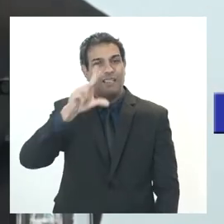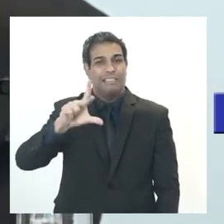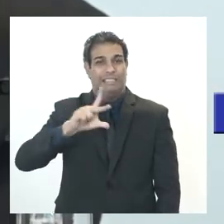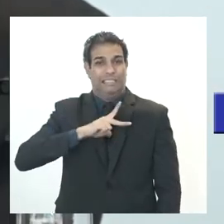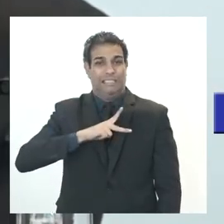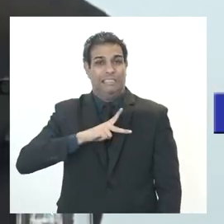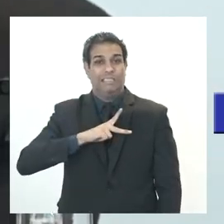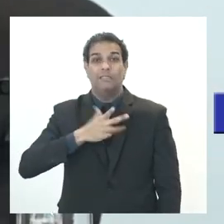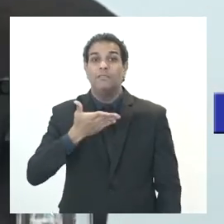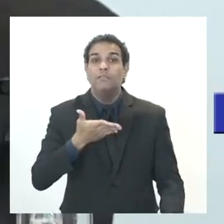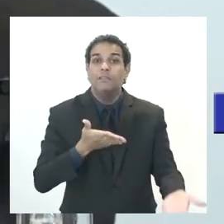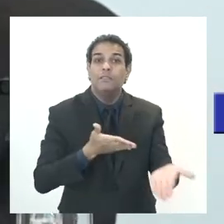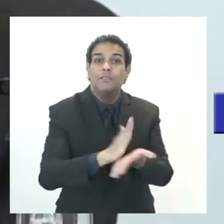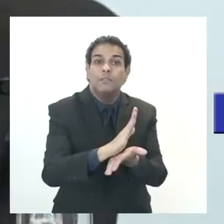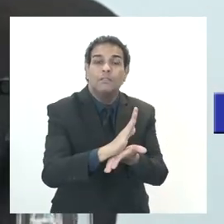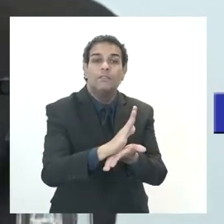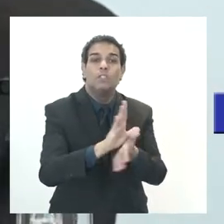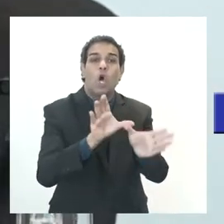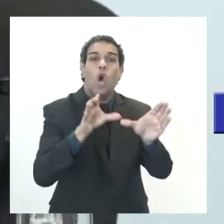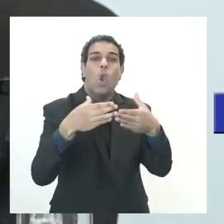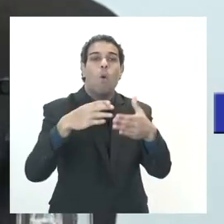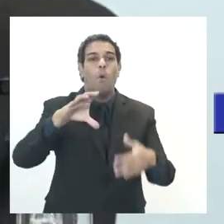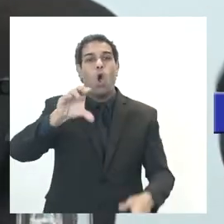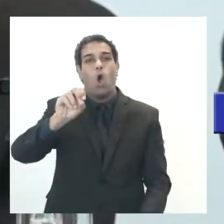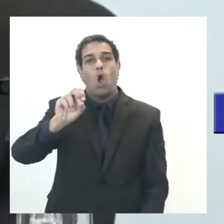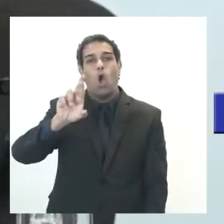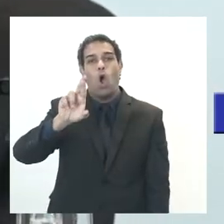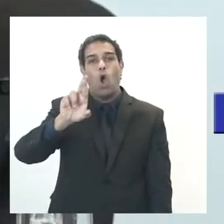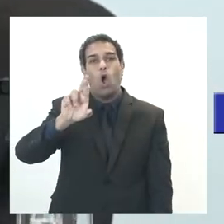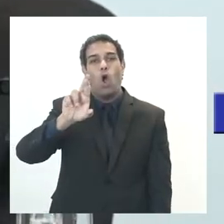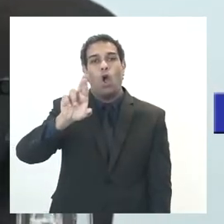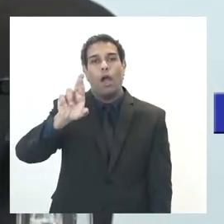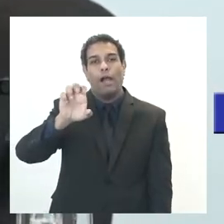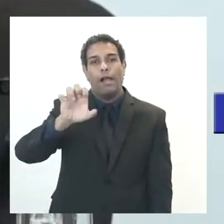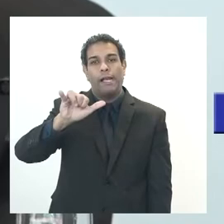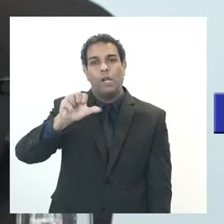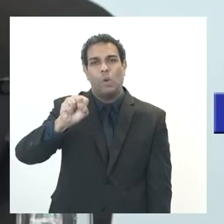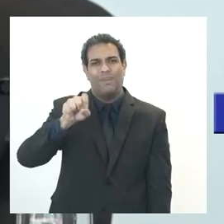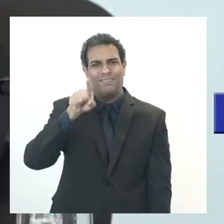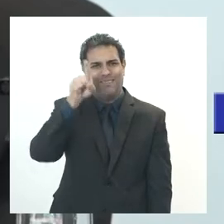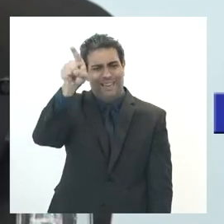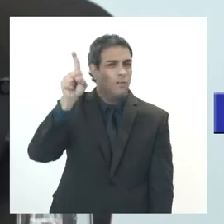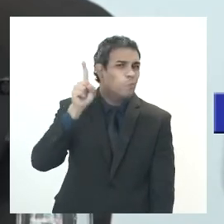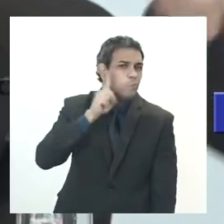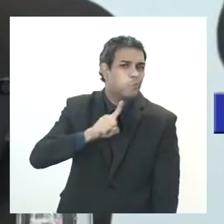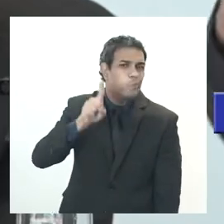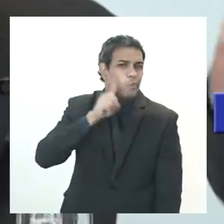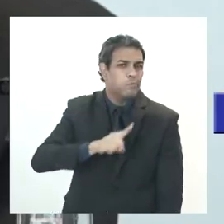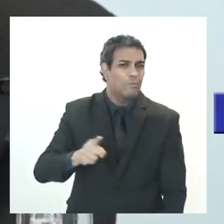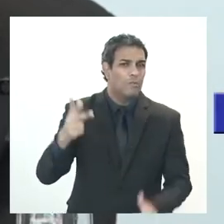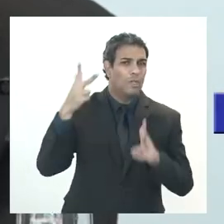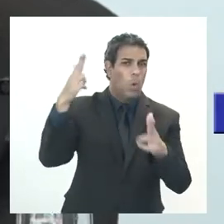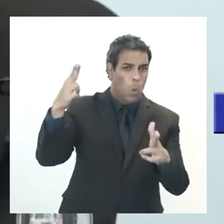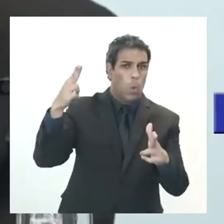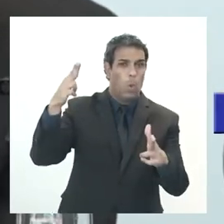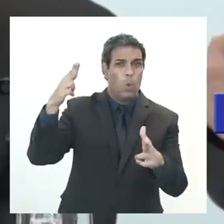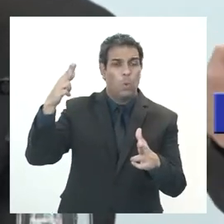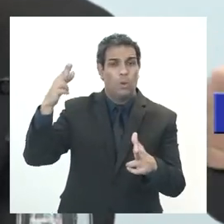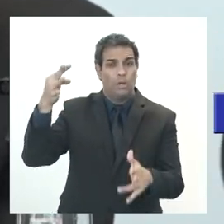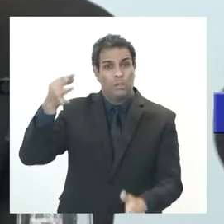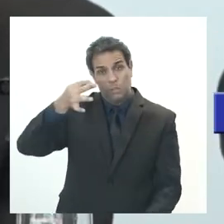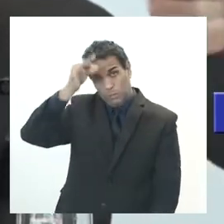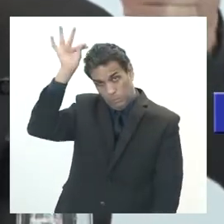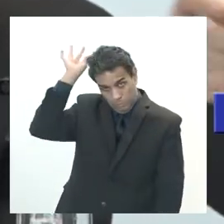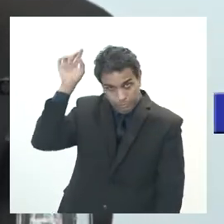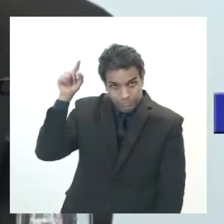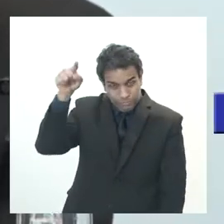autorização para utilização do dos Correios você sabe que nos Estados Unidos o trampo e chegou o que os